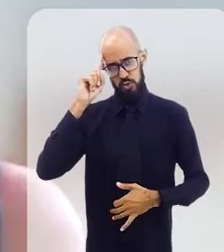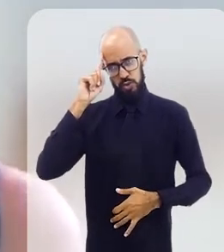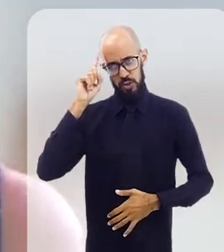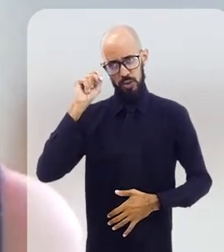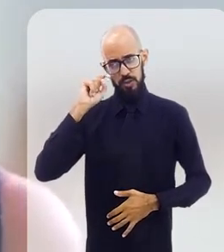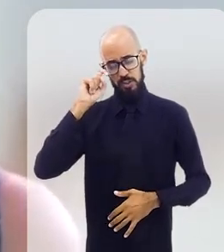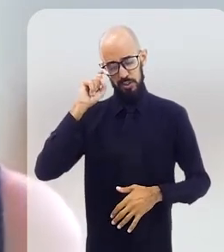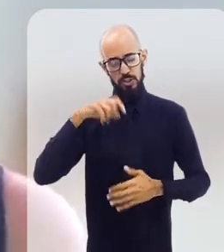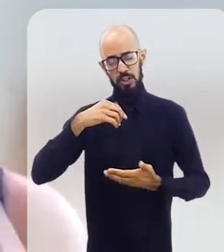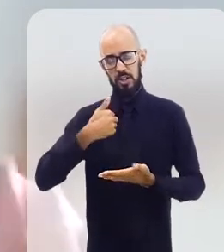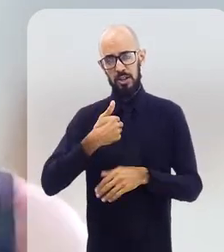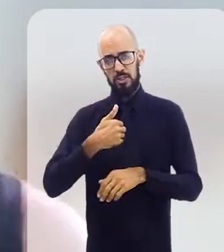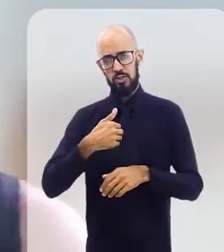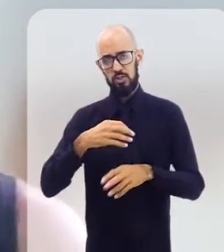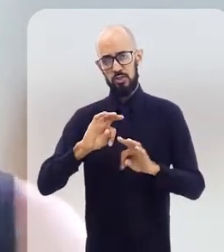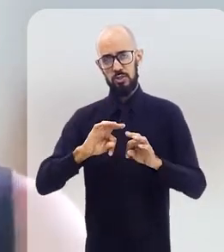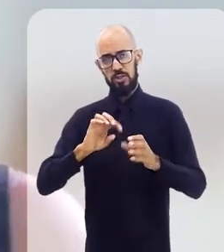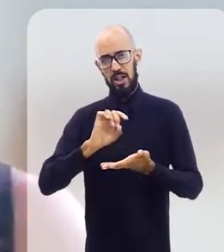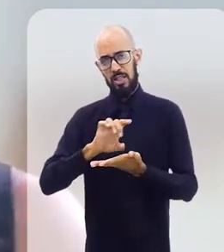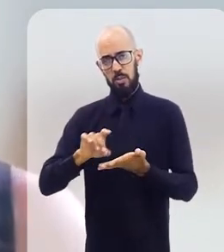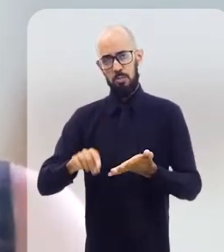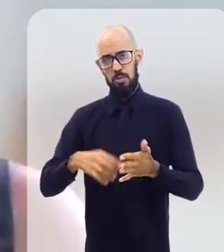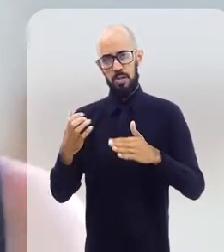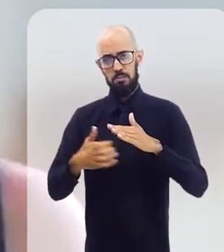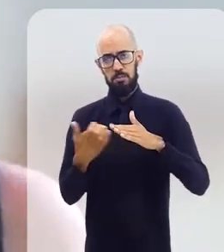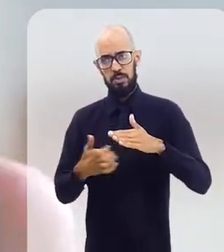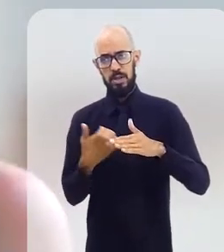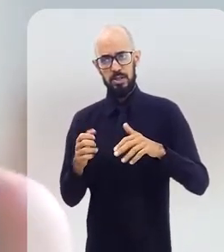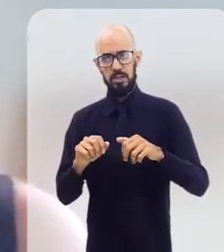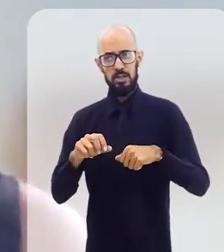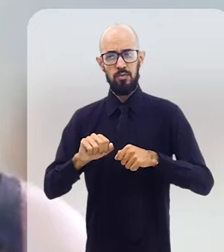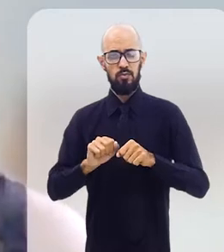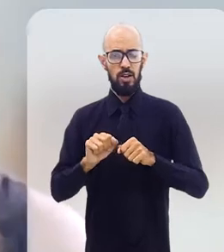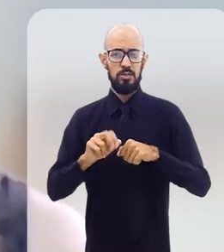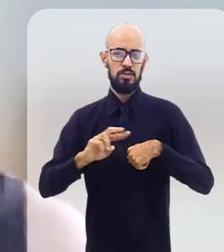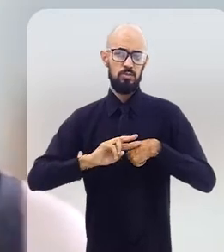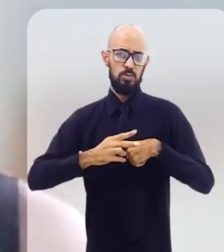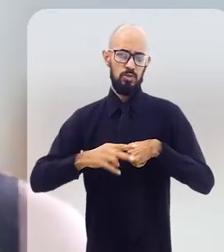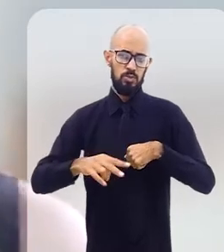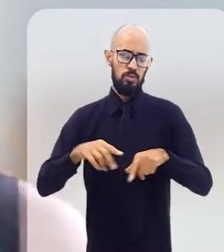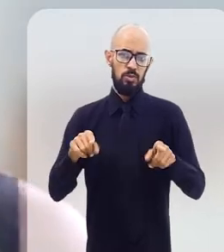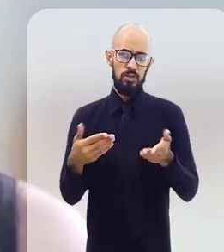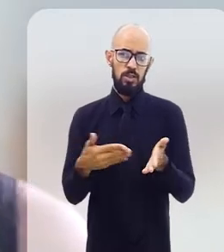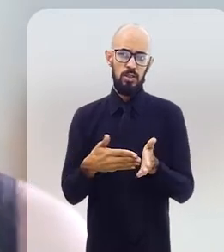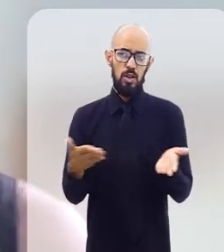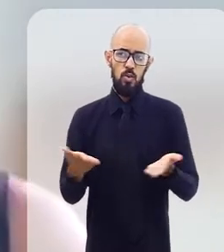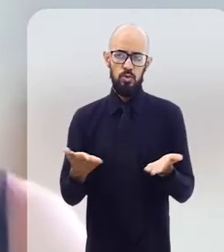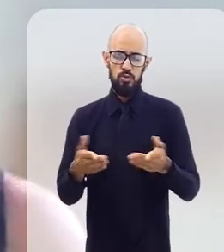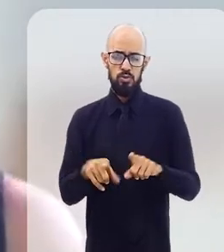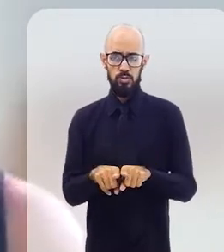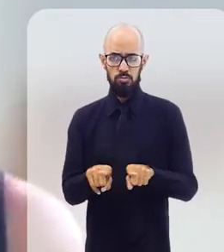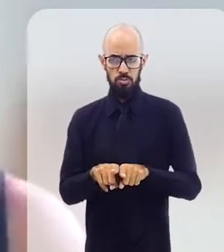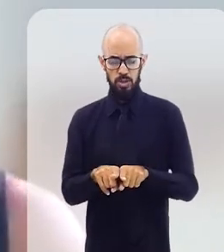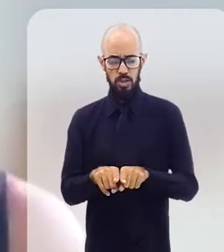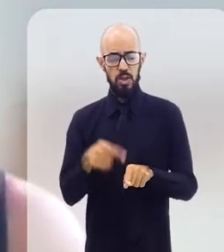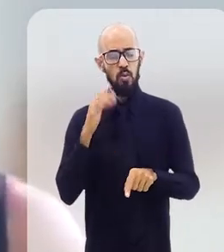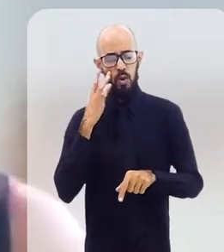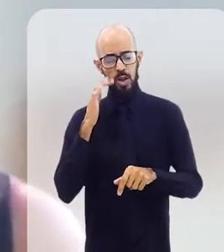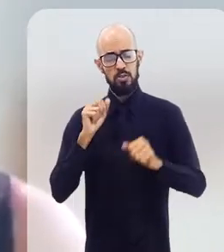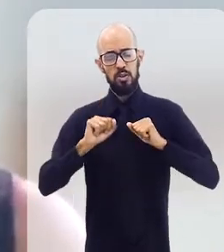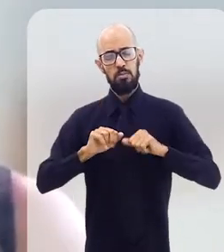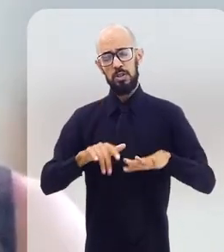né? Ali de cada empresa ou de cada indústria, que reverbera também até hoje. Então, eu acho que